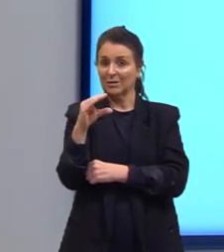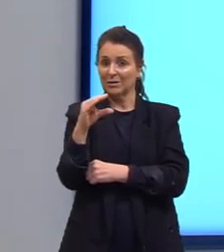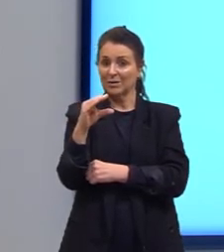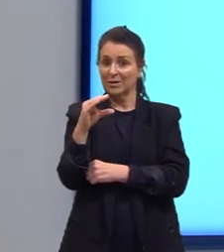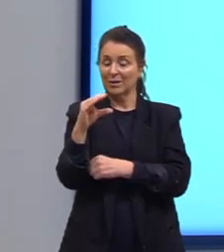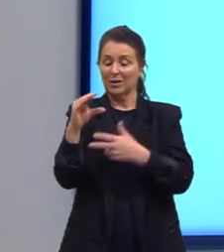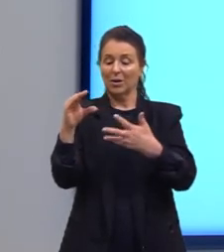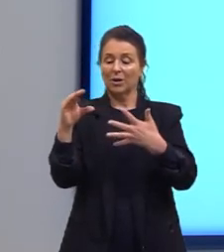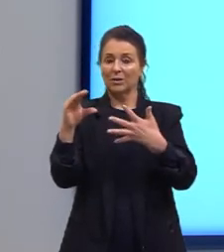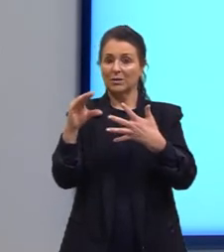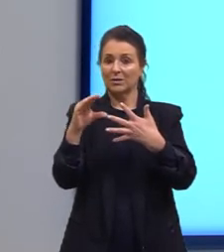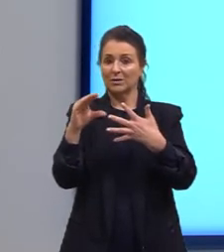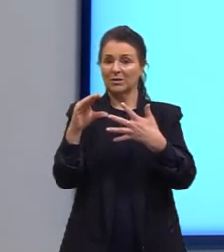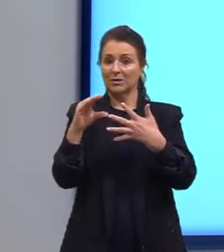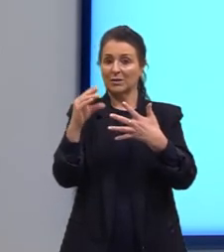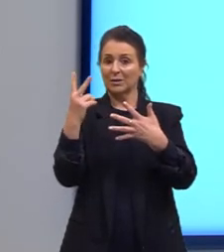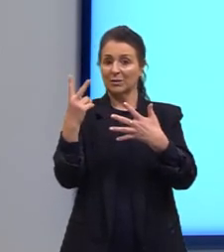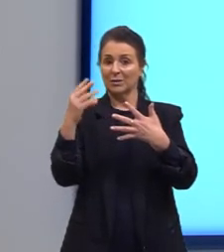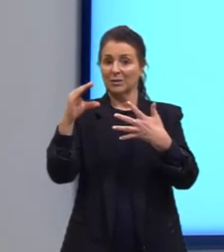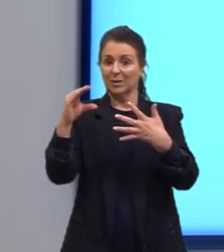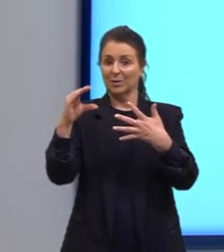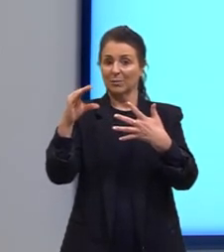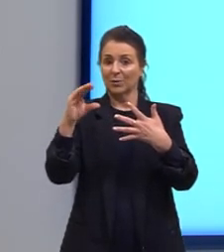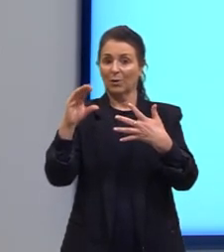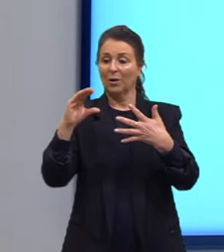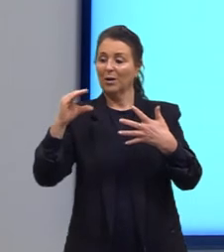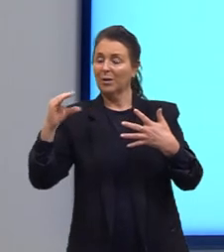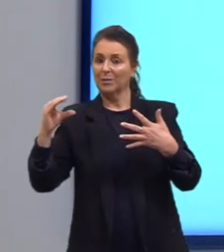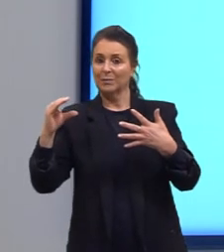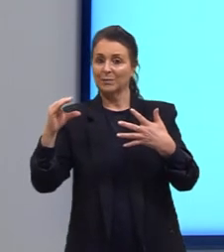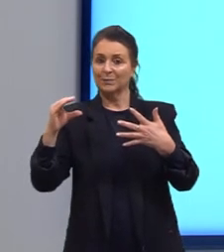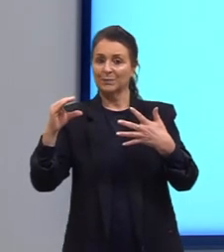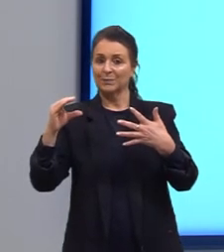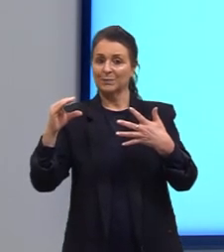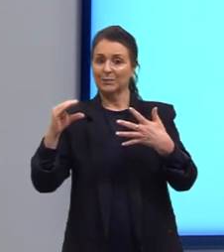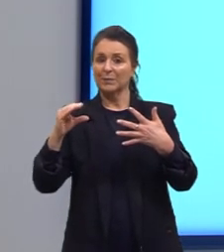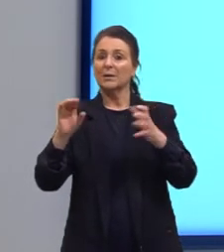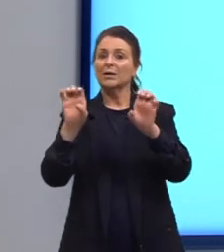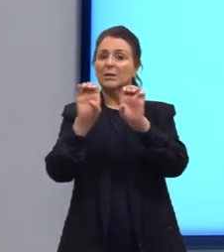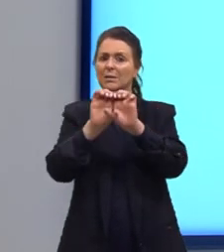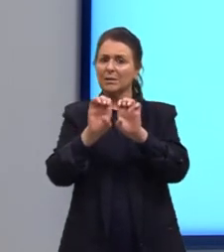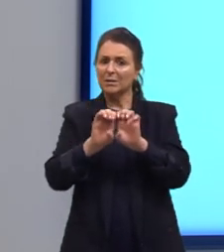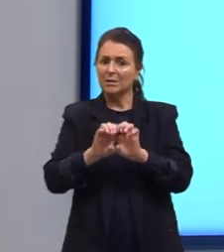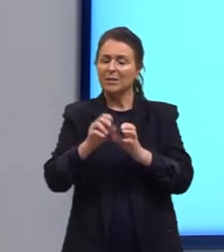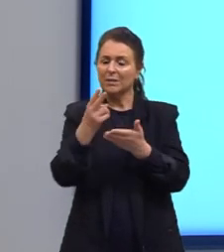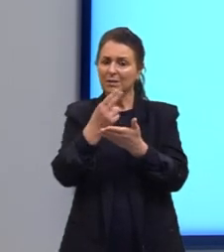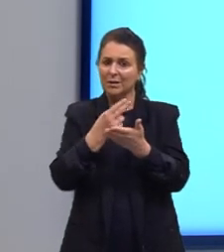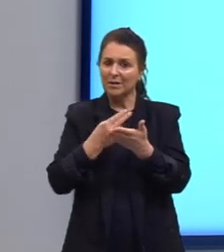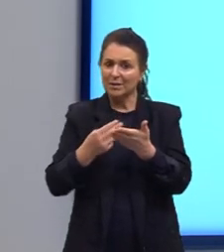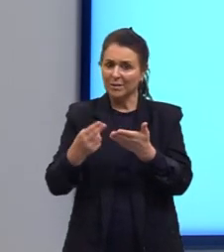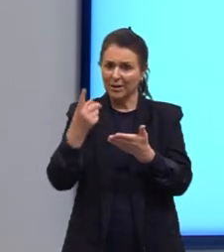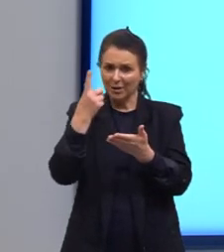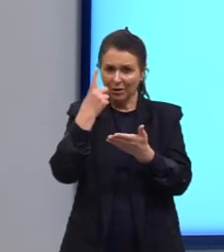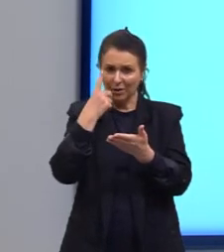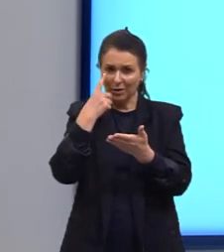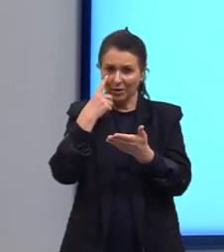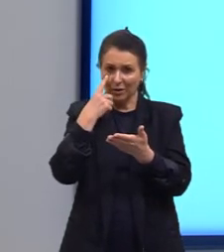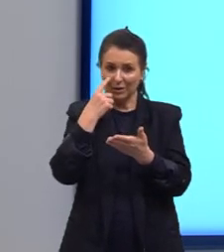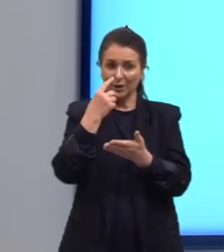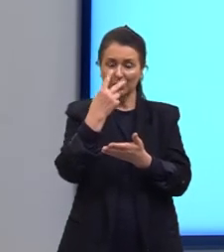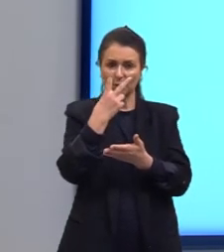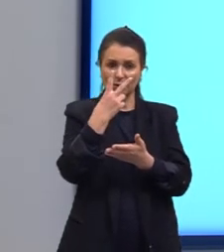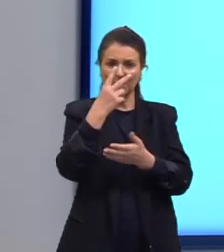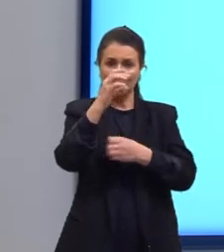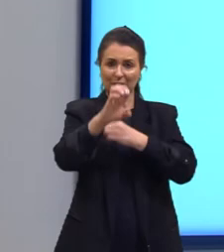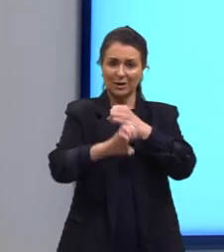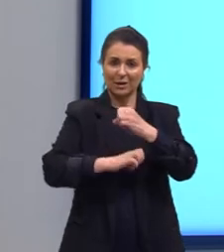c tem dois átomos de carbono a gente pode tentar desenhar essa estrutura para ver se realmente é do exato de hidrogênio mas